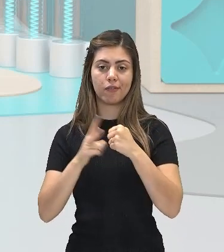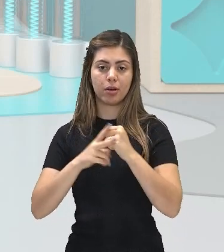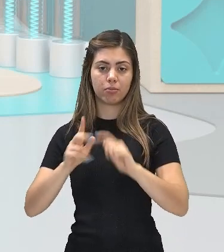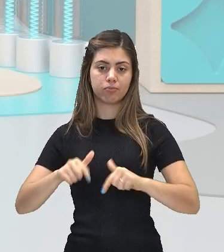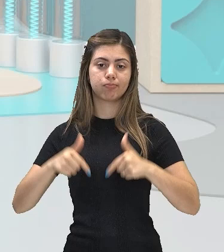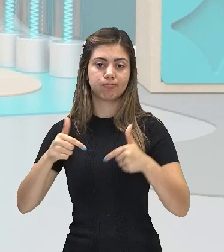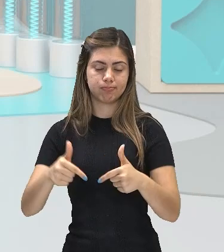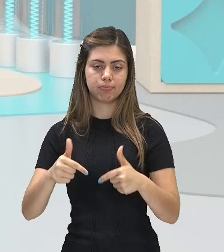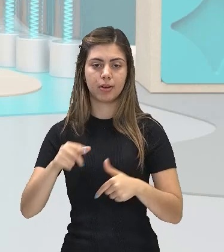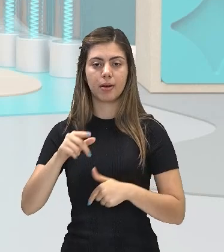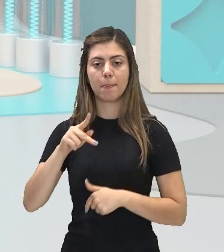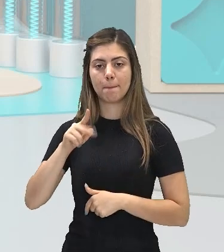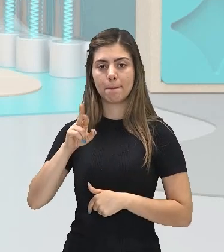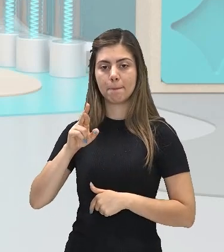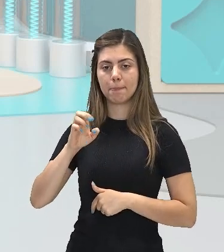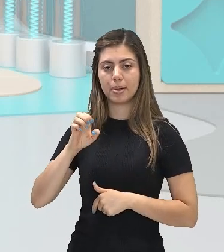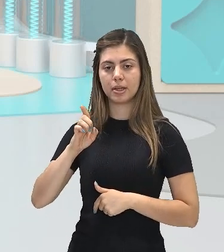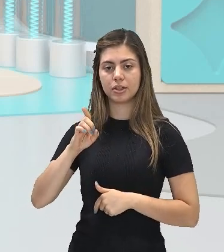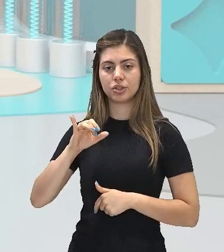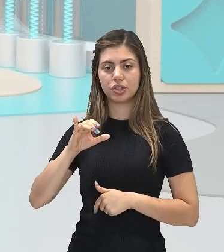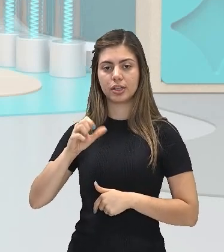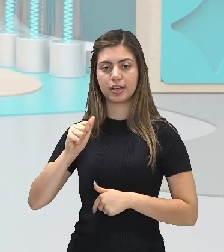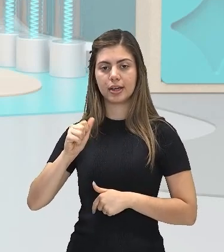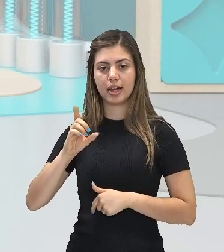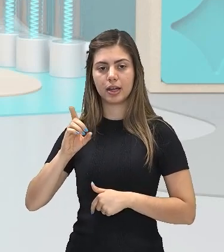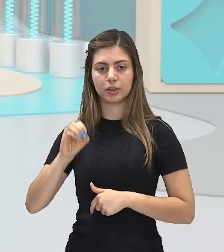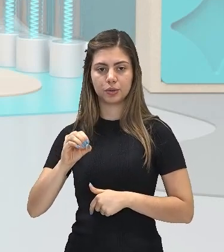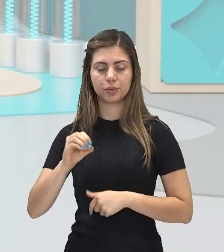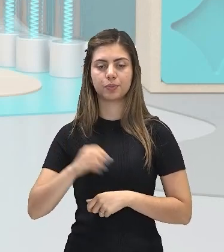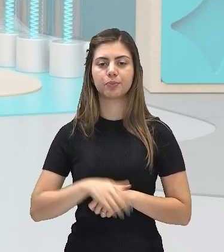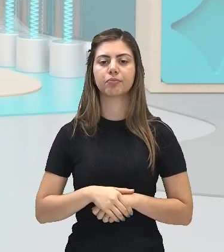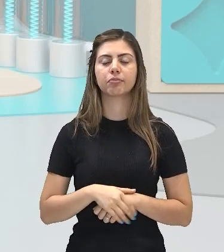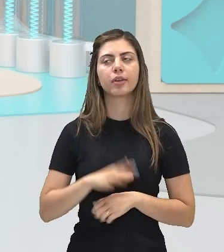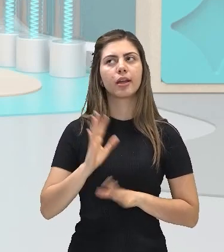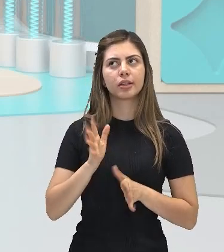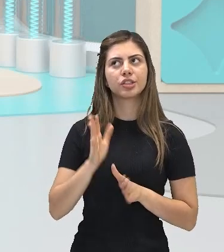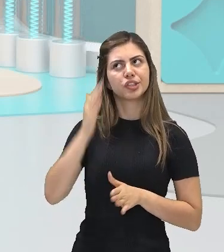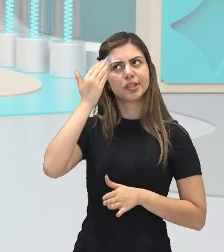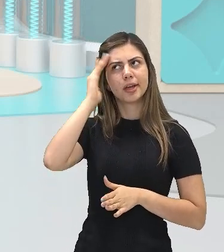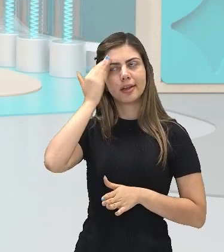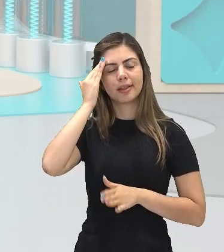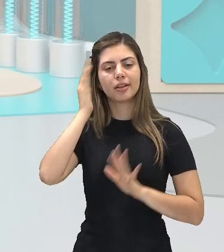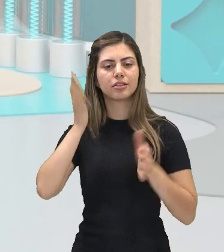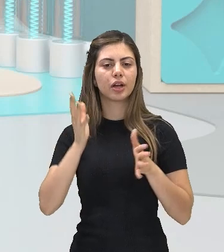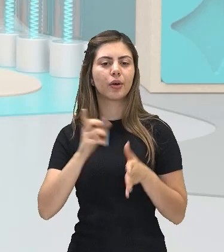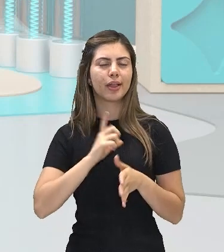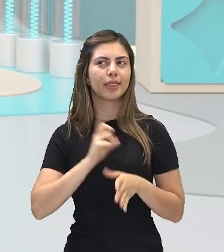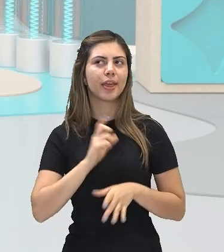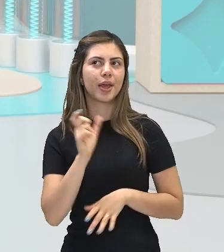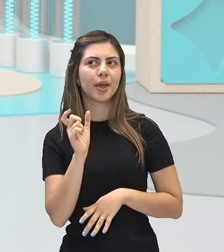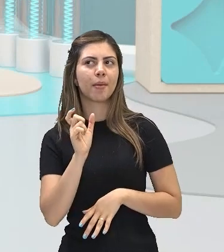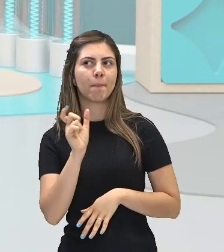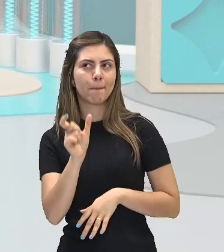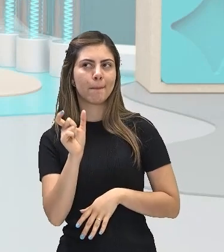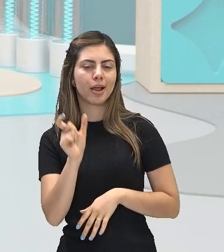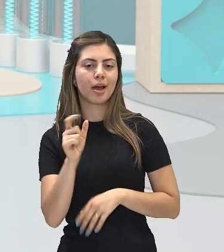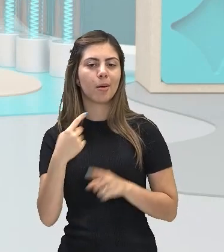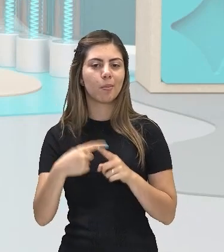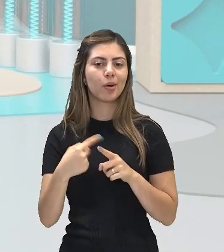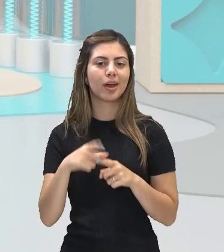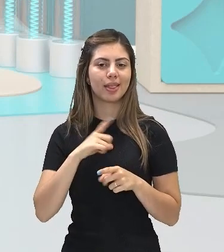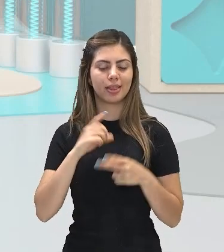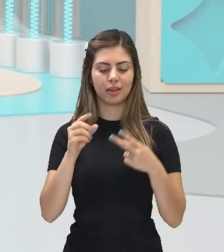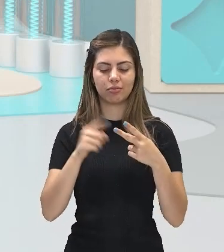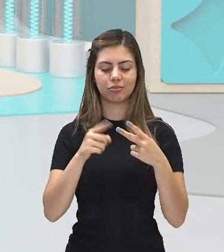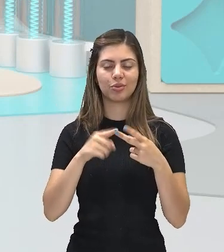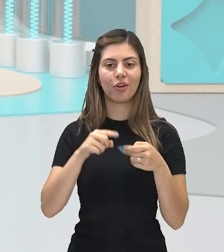é predicado. E professora, já entendi por que o sintagma verbal tem este nome, porque o verbo fica nele, né?